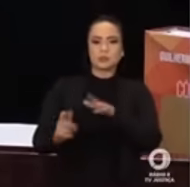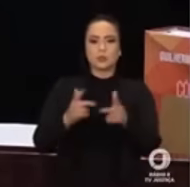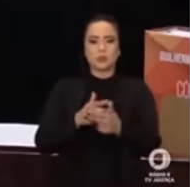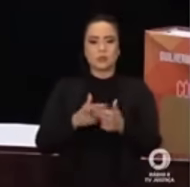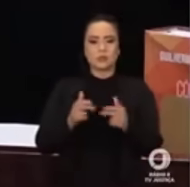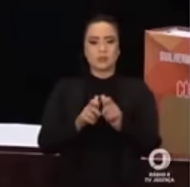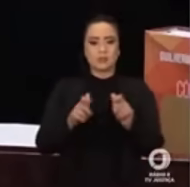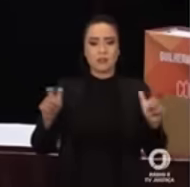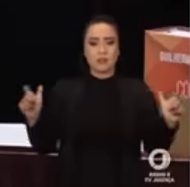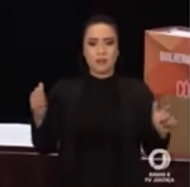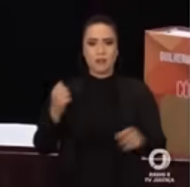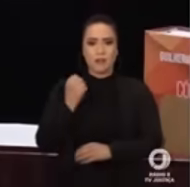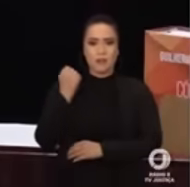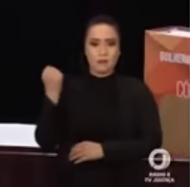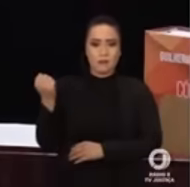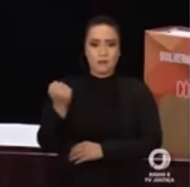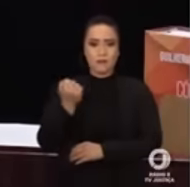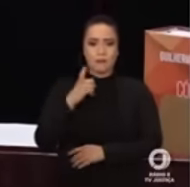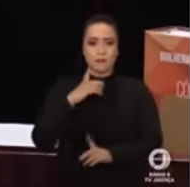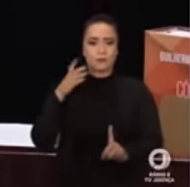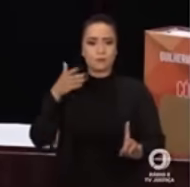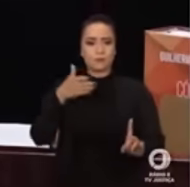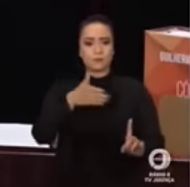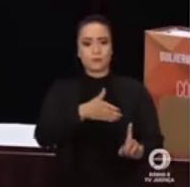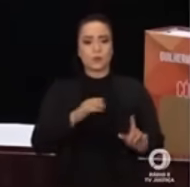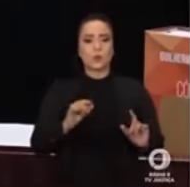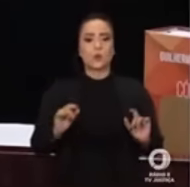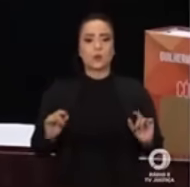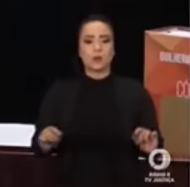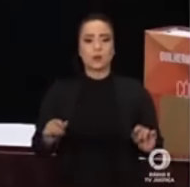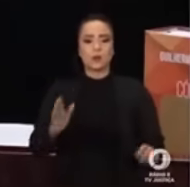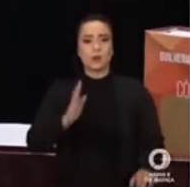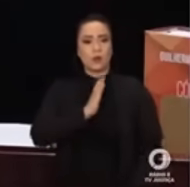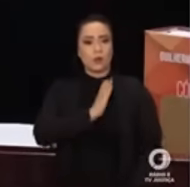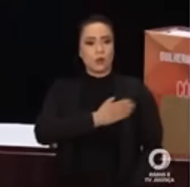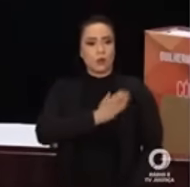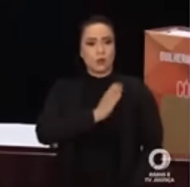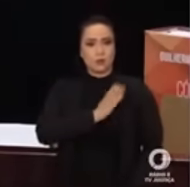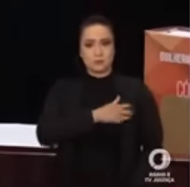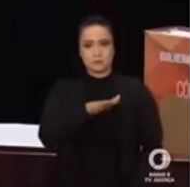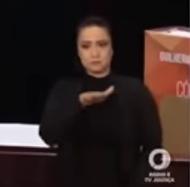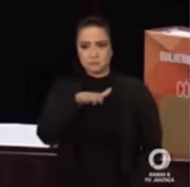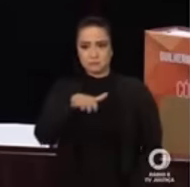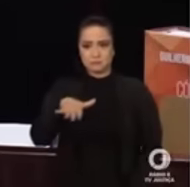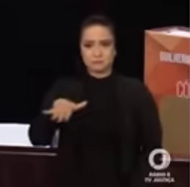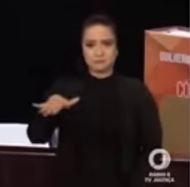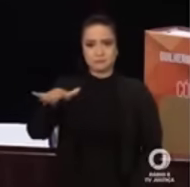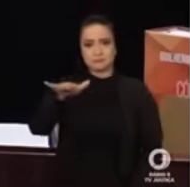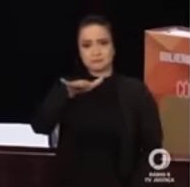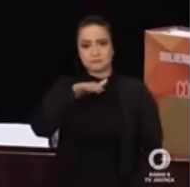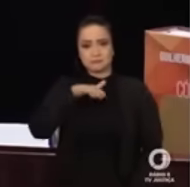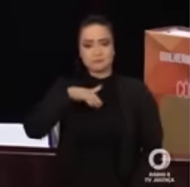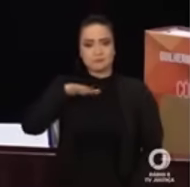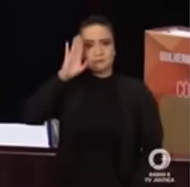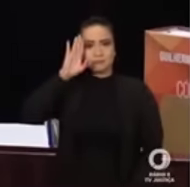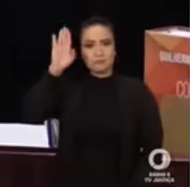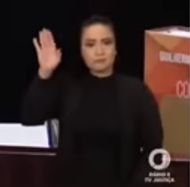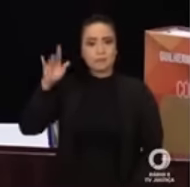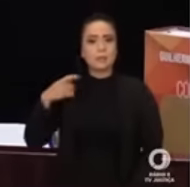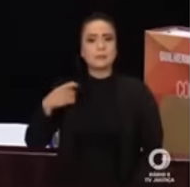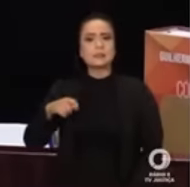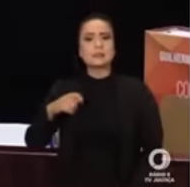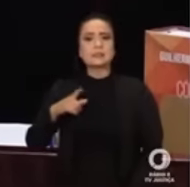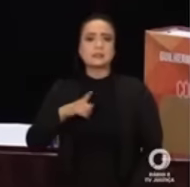tamanha gravidade, que atinge o coração da República, era preciso que se desse